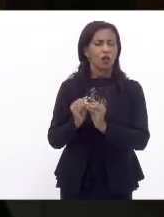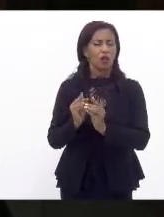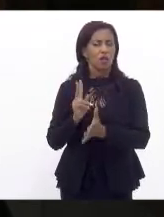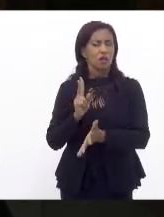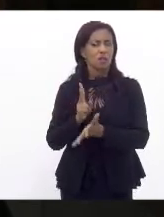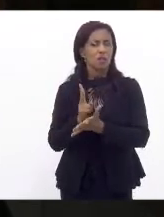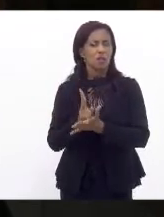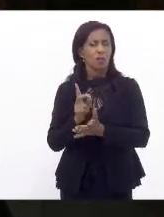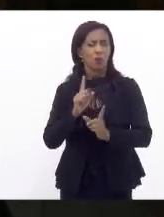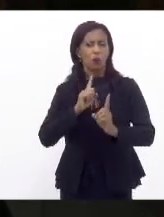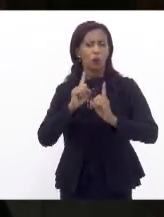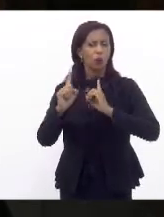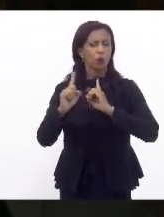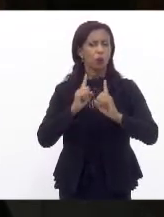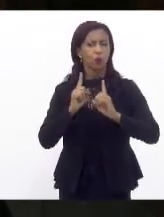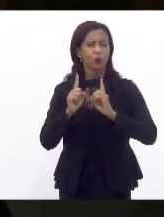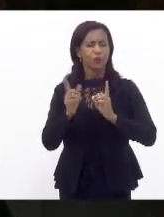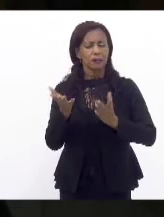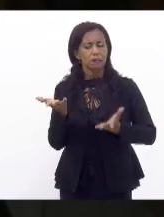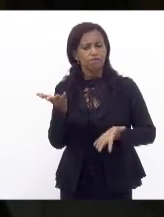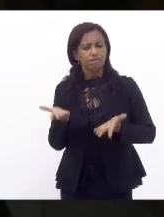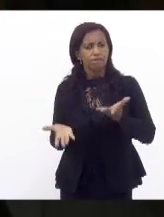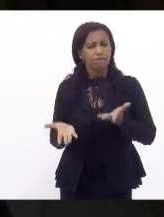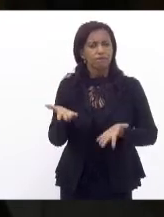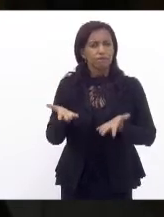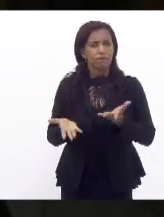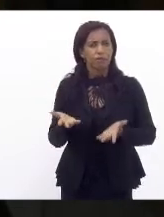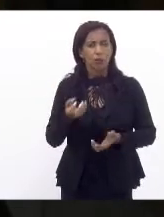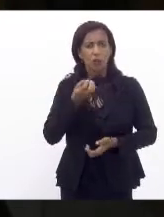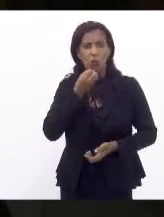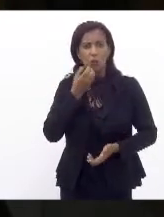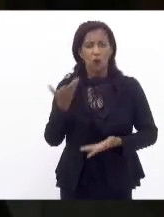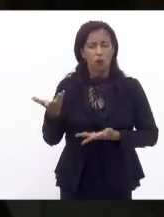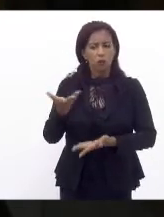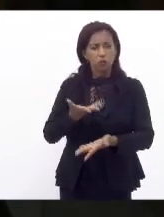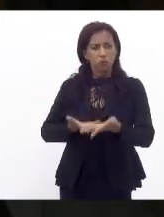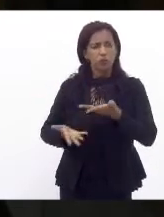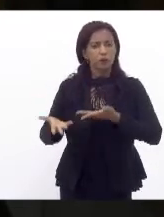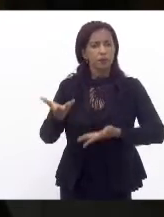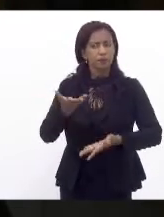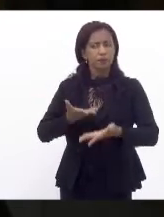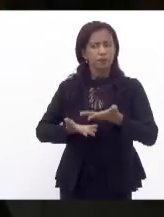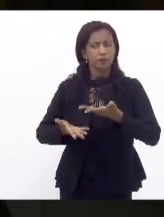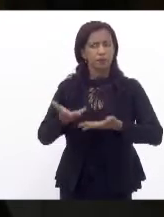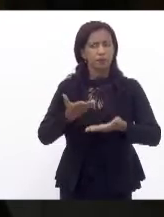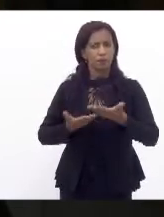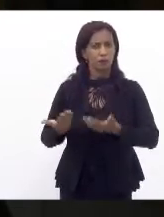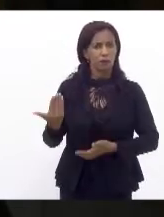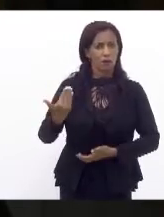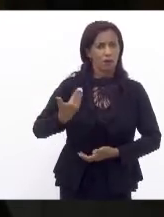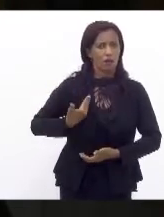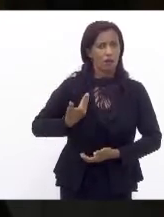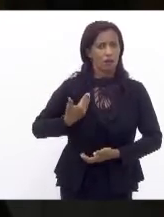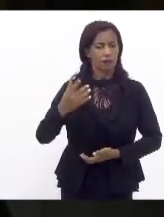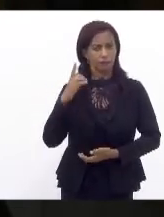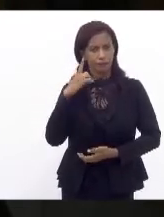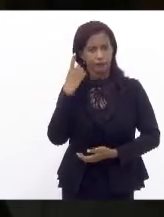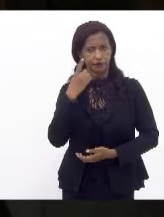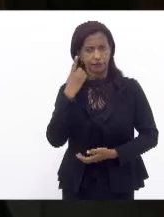diálogo aberto, ao equilíbrio e ao bom relacionamento com os meus colegas deputados.